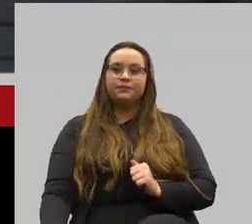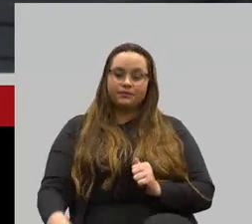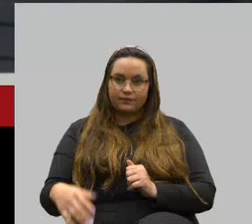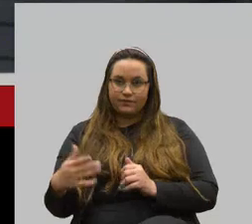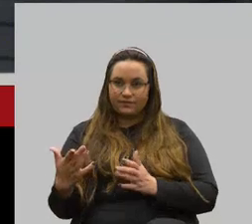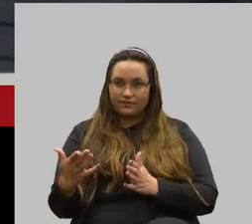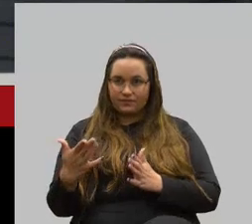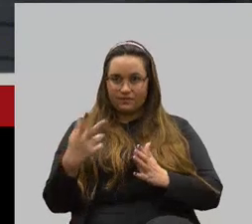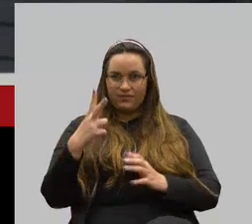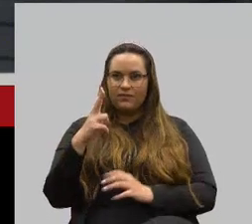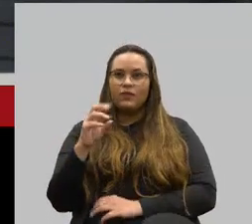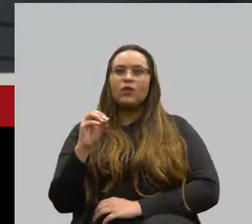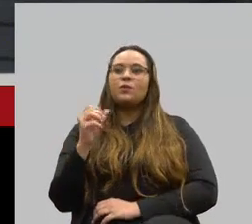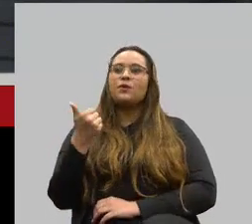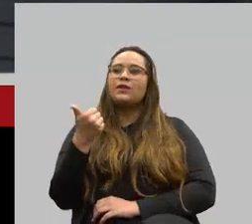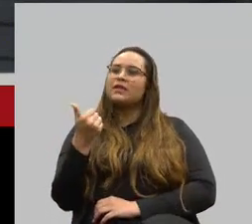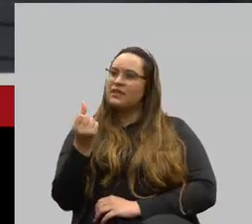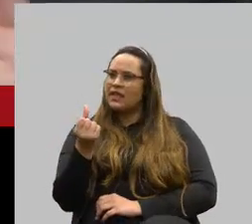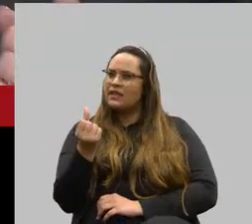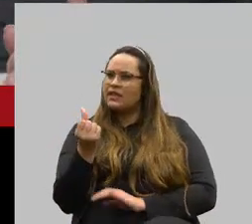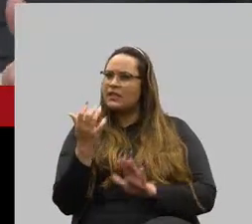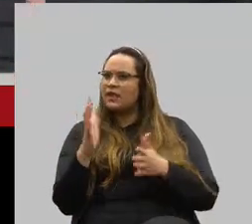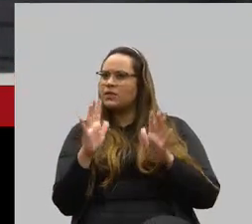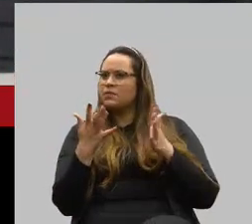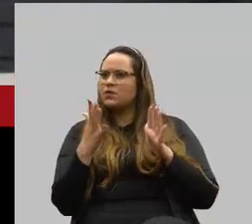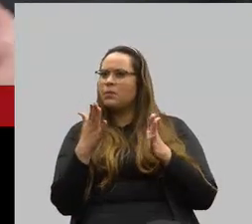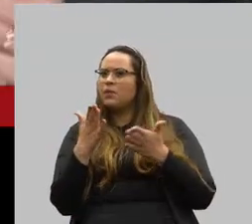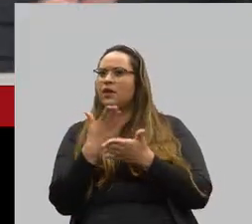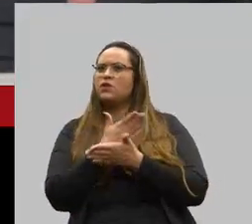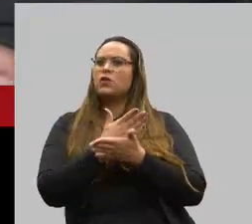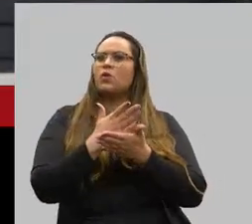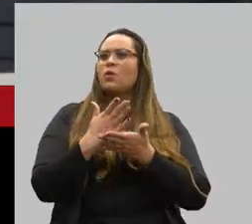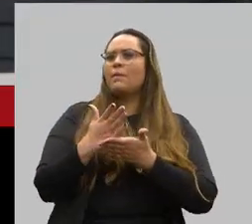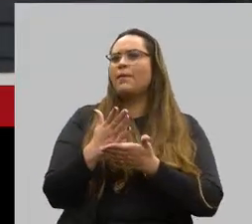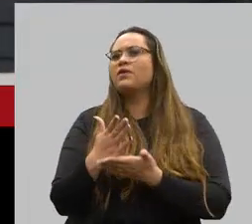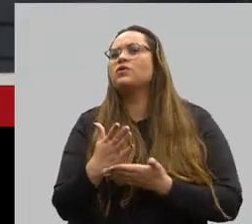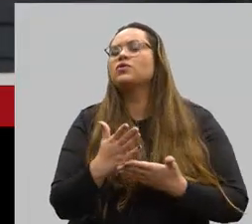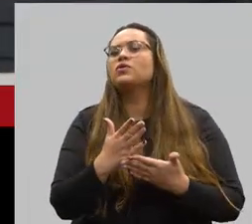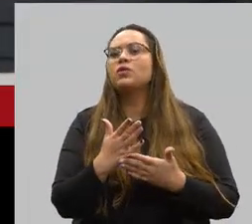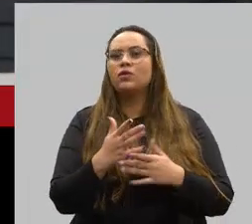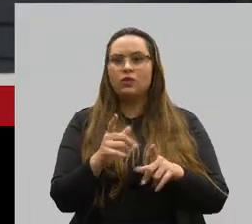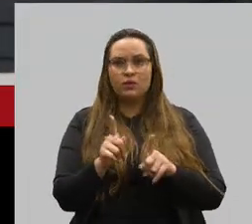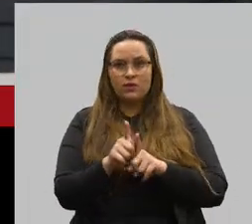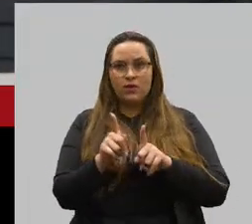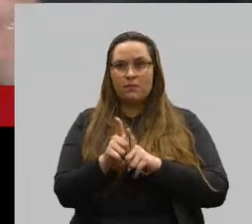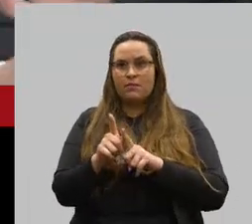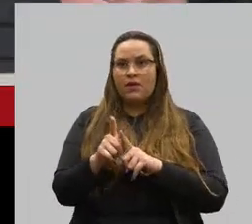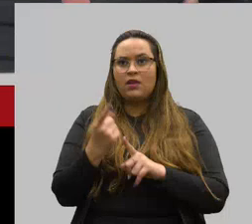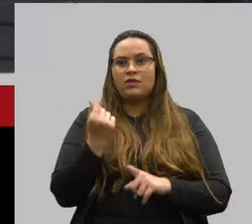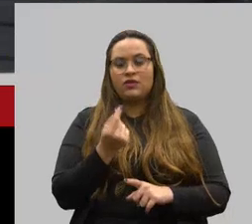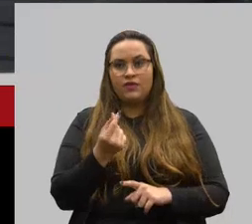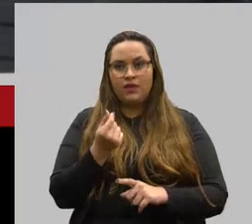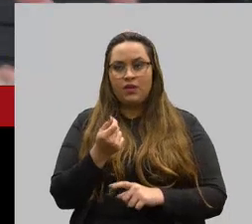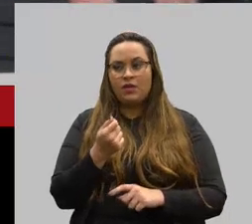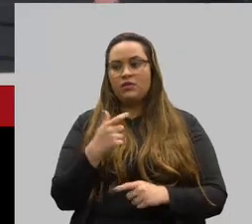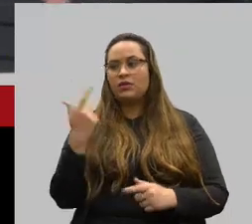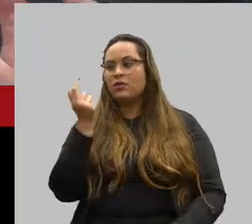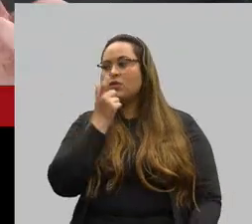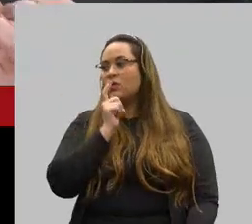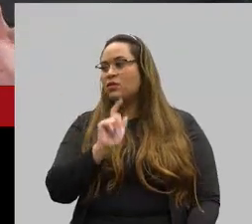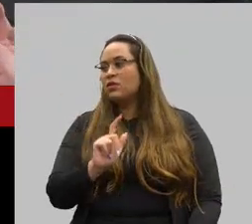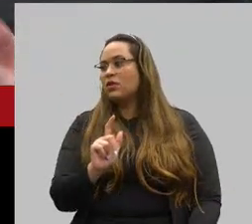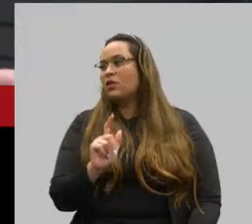2016 né Dra Rita começou conosco a época eu era superintendente de planejamento gestão em Finanças então nós conseguimos a afetação do